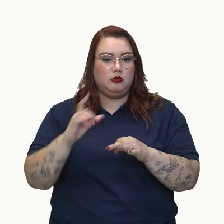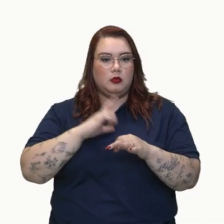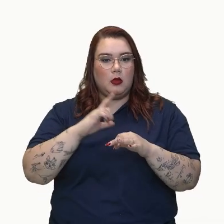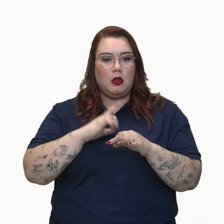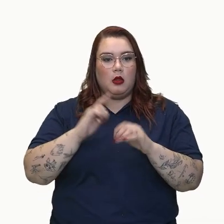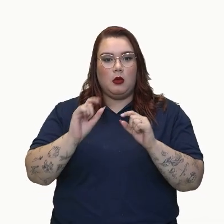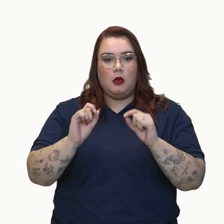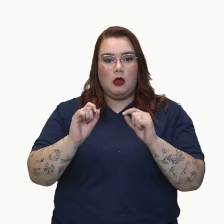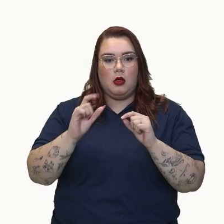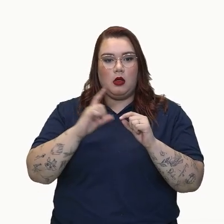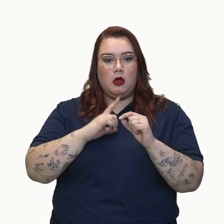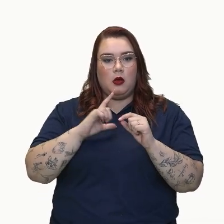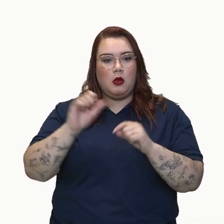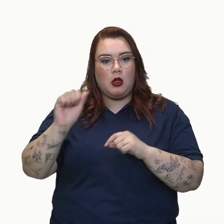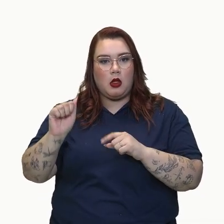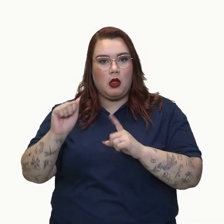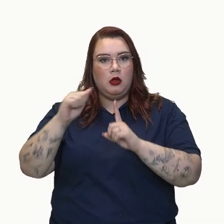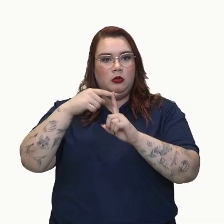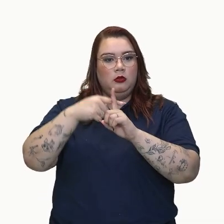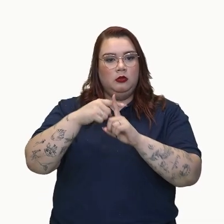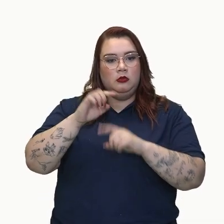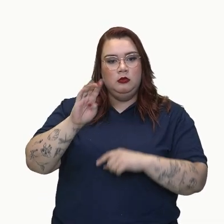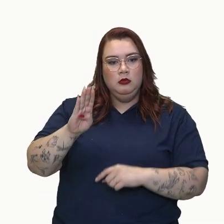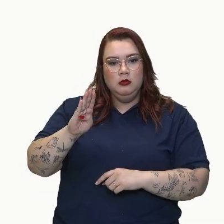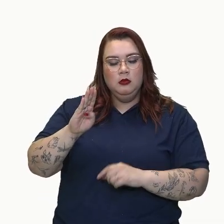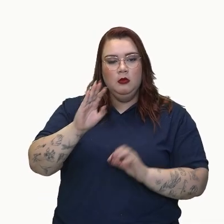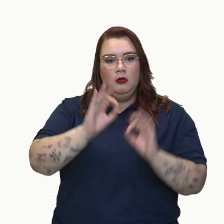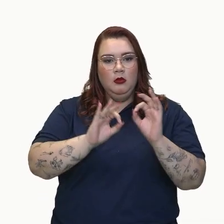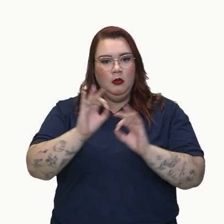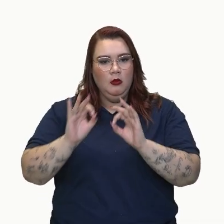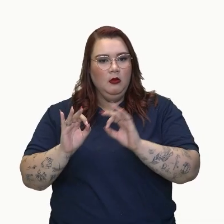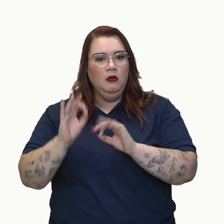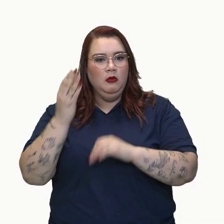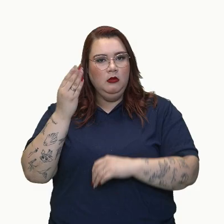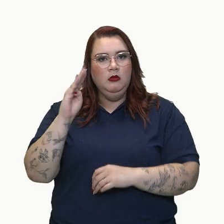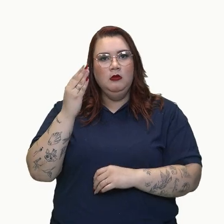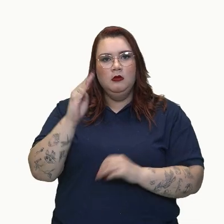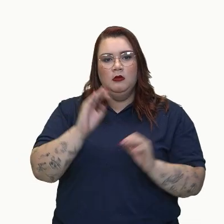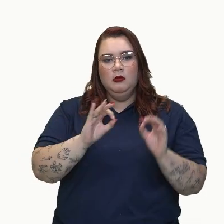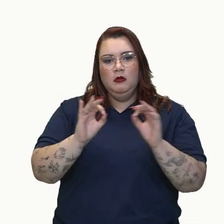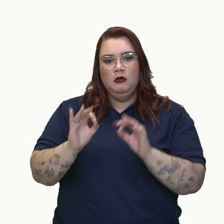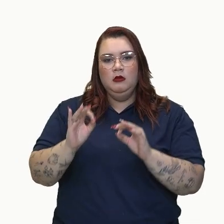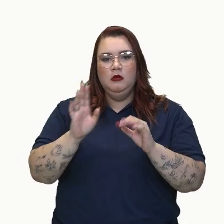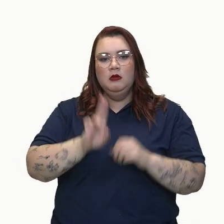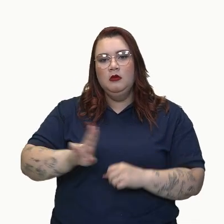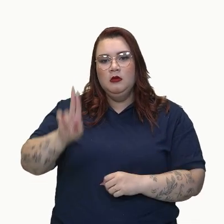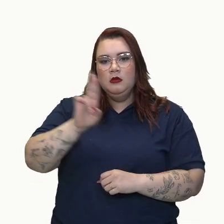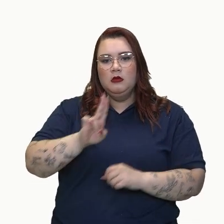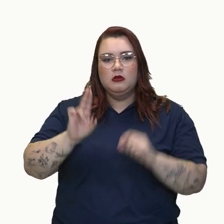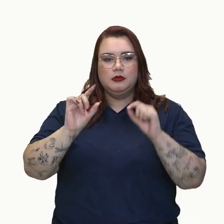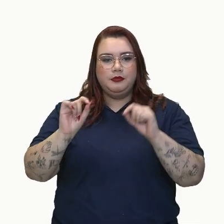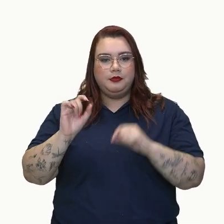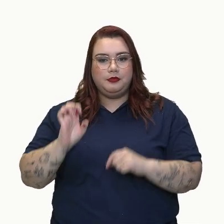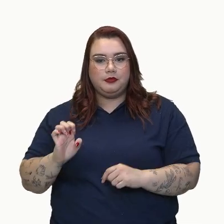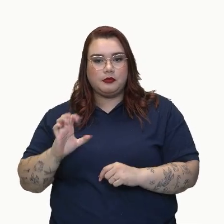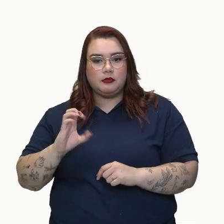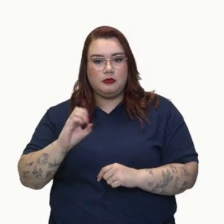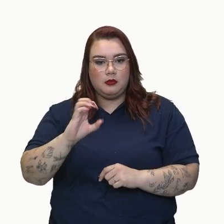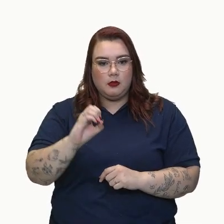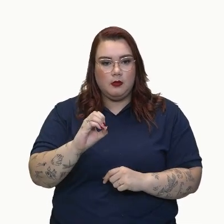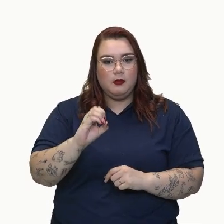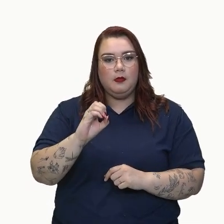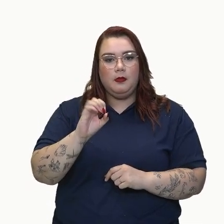A mais B, um processo biológico, tá? Onde eu vou usar a enzima